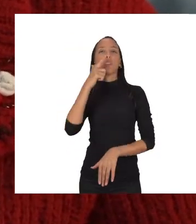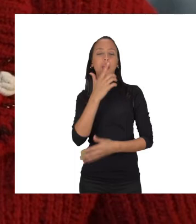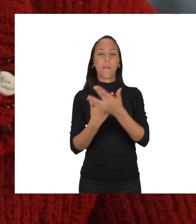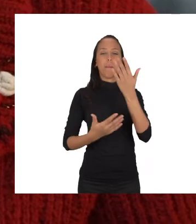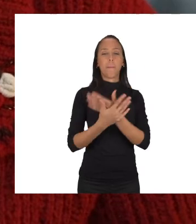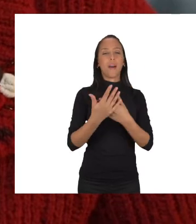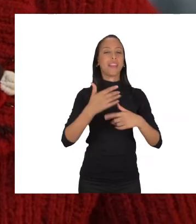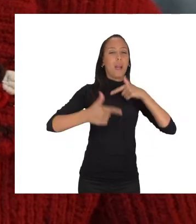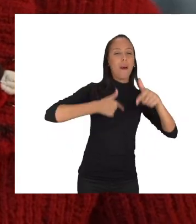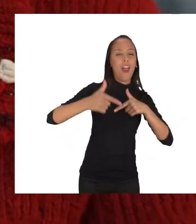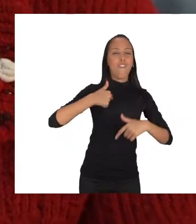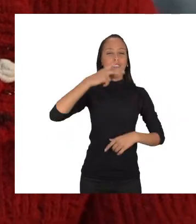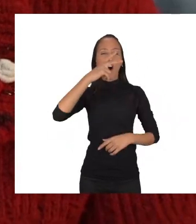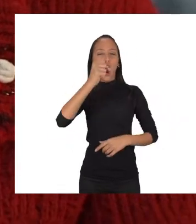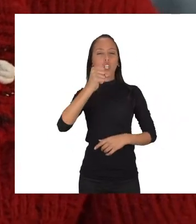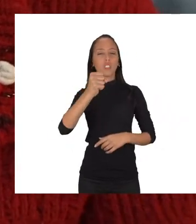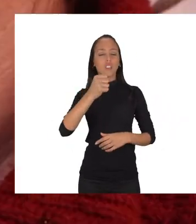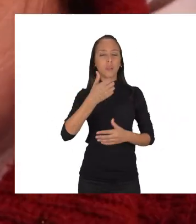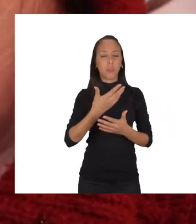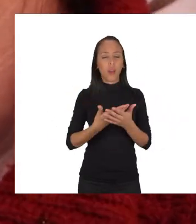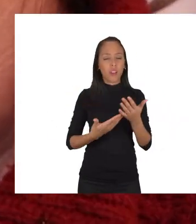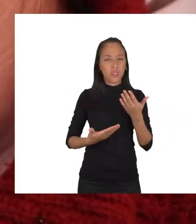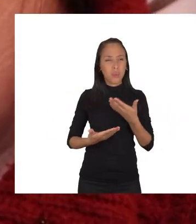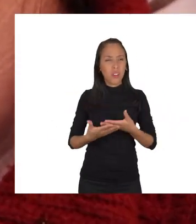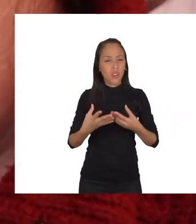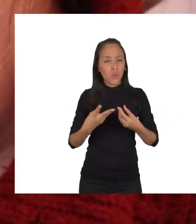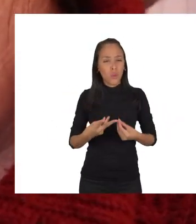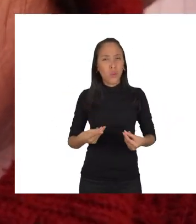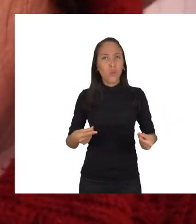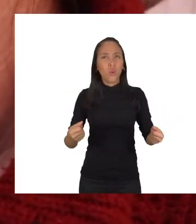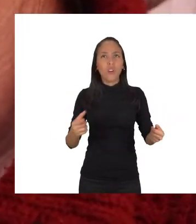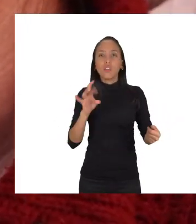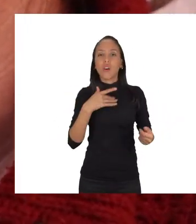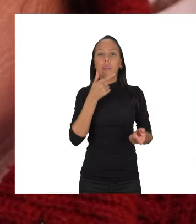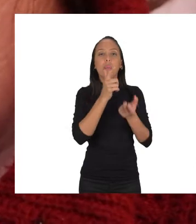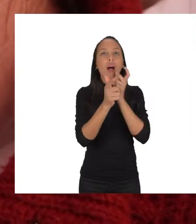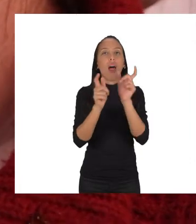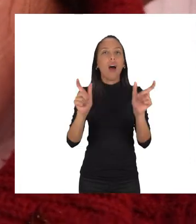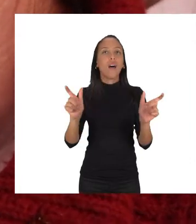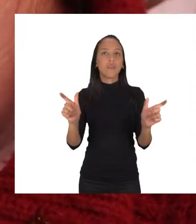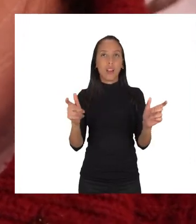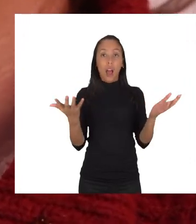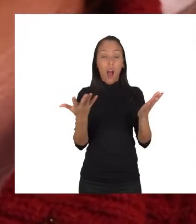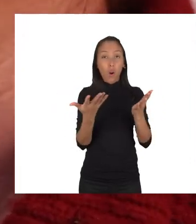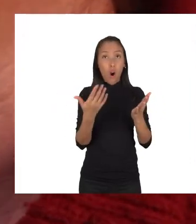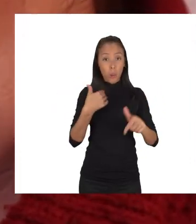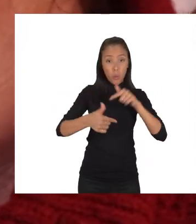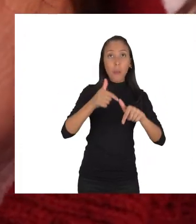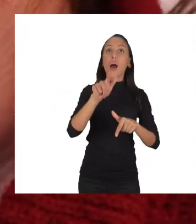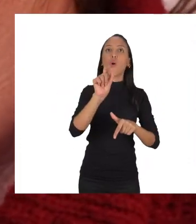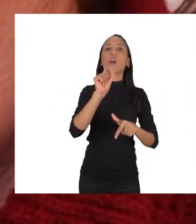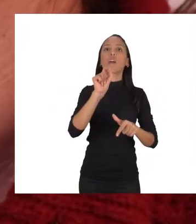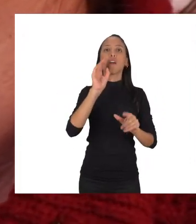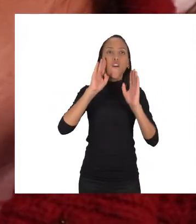tinha força, e de repente eu perdi tudo isso, é ficando só palavras. O meu trabalho hoje é outro. Ele focou numa luta. Nessa luta que nasceu dessa